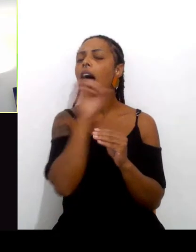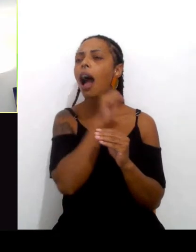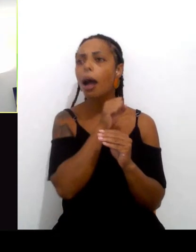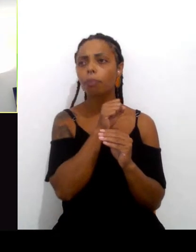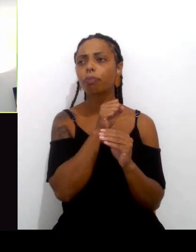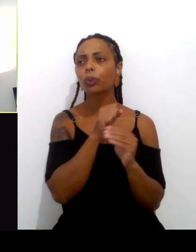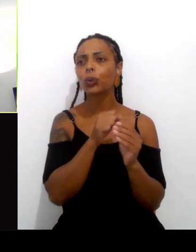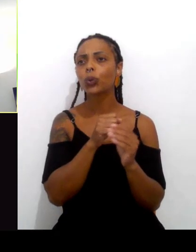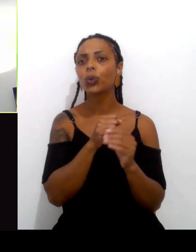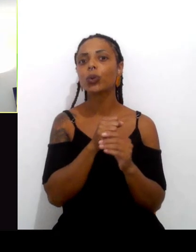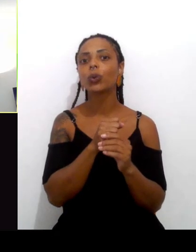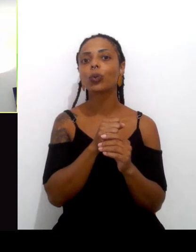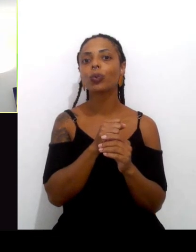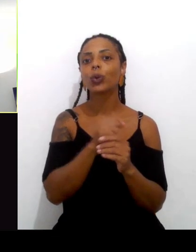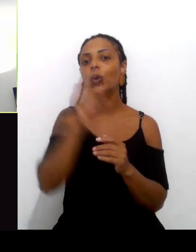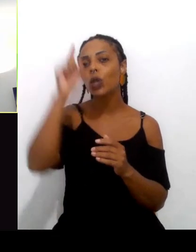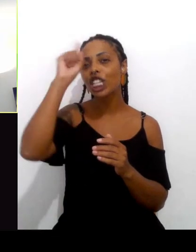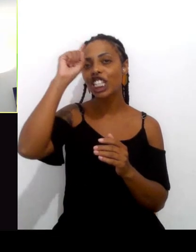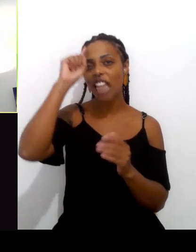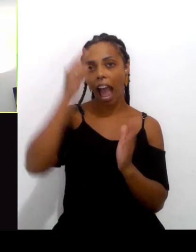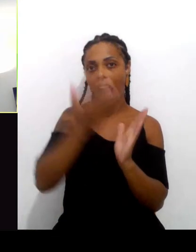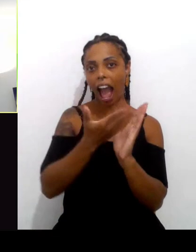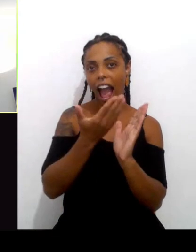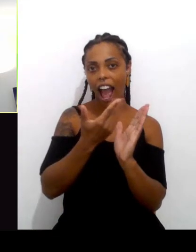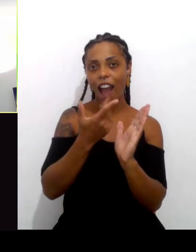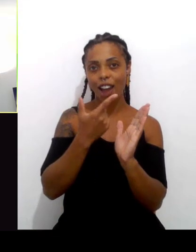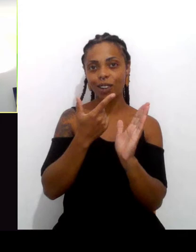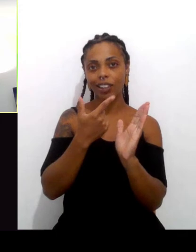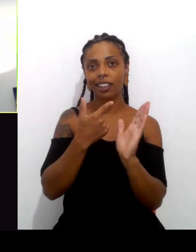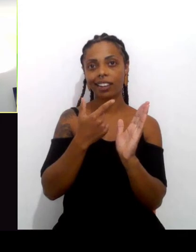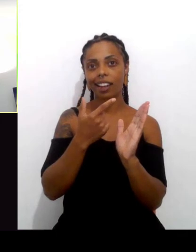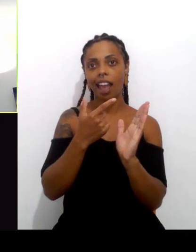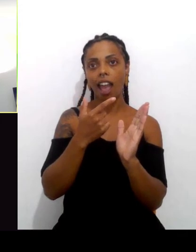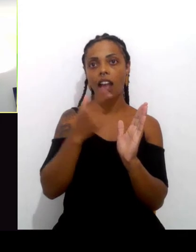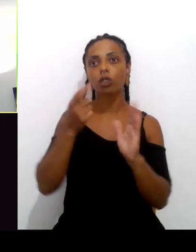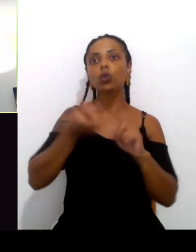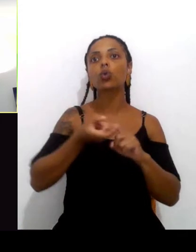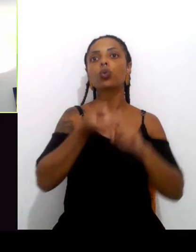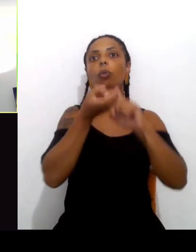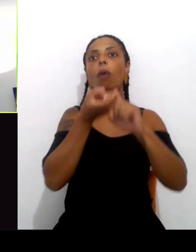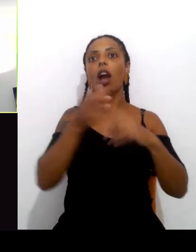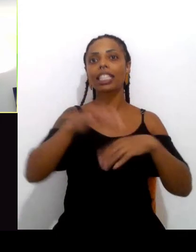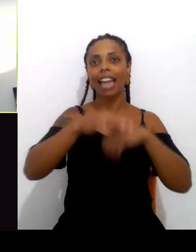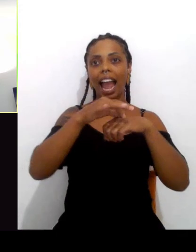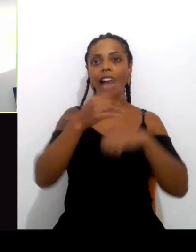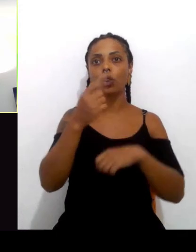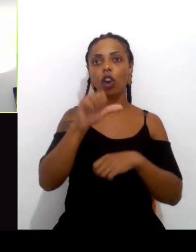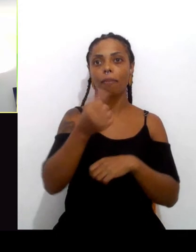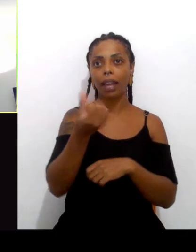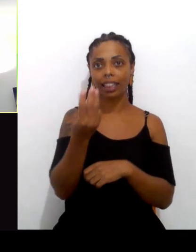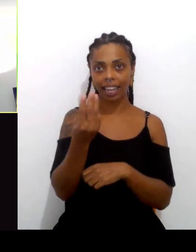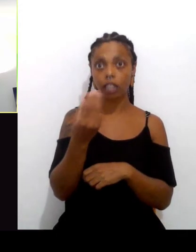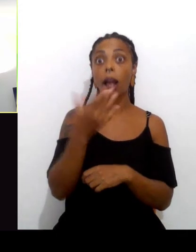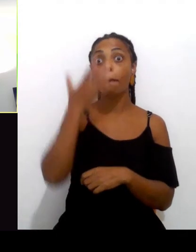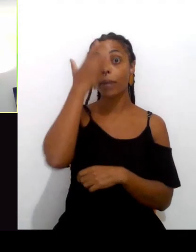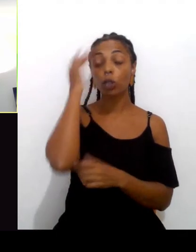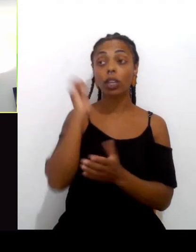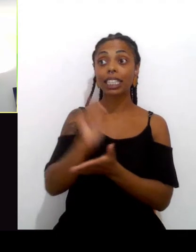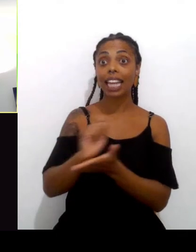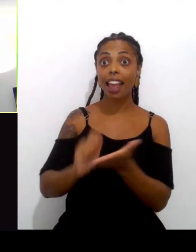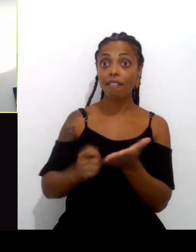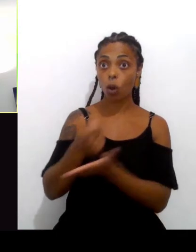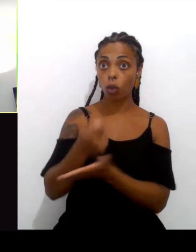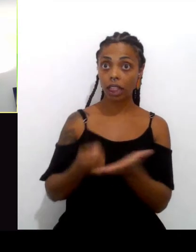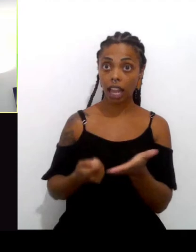o diário com aquela foto do suporte de carne de 63 A pessoa que escreveu aquele texto era